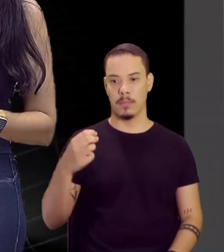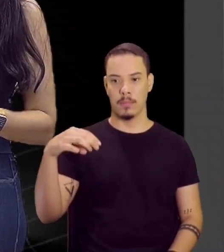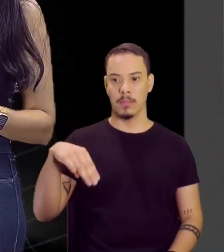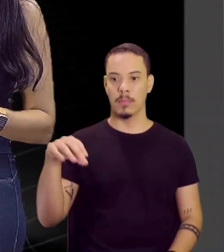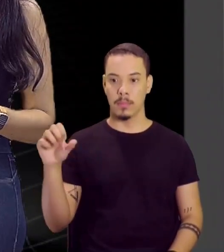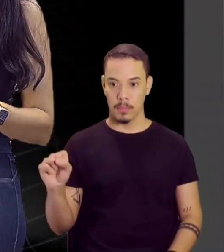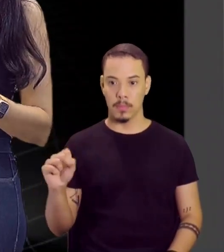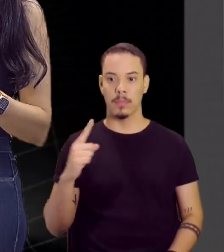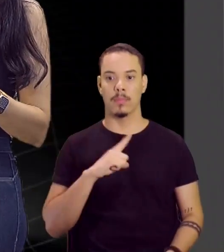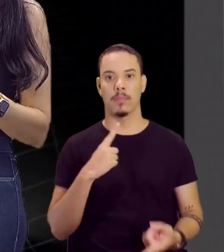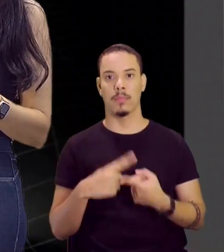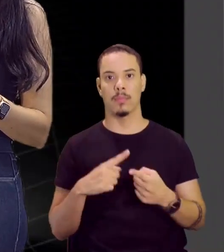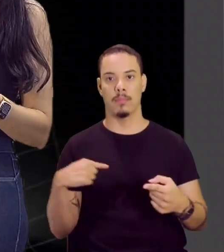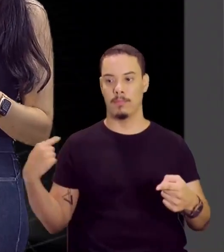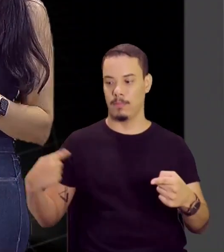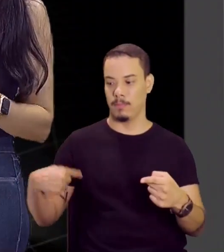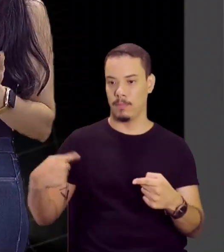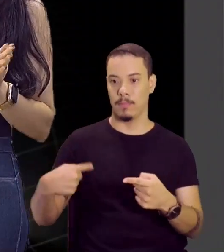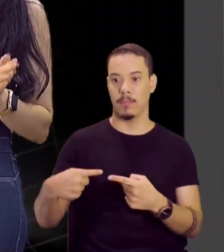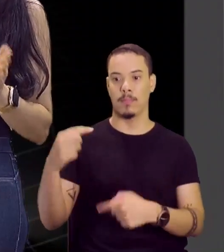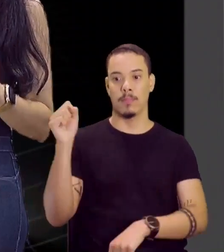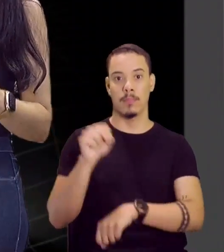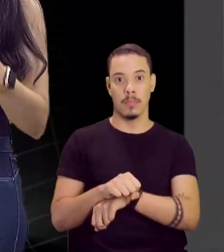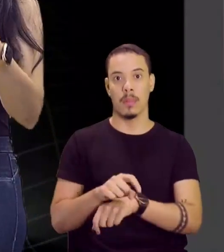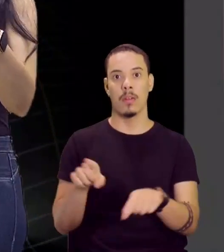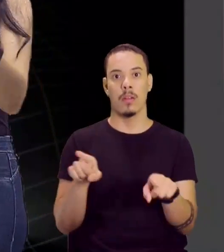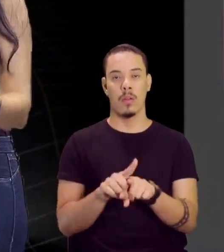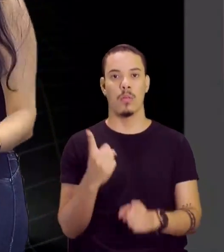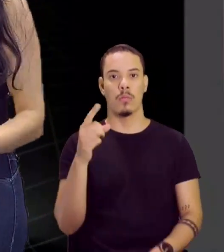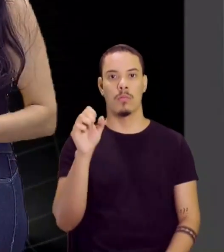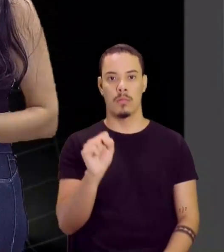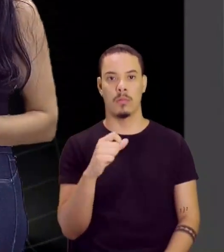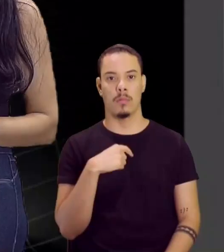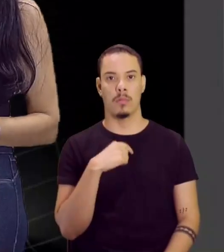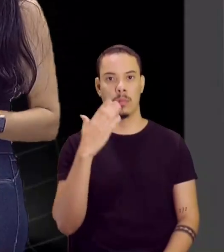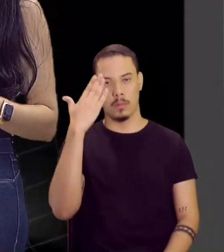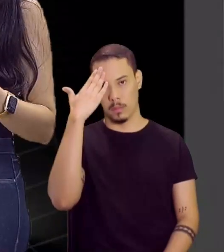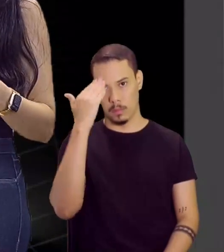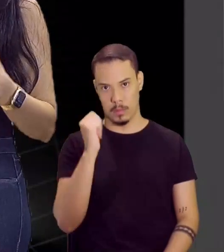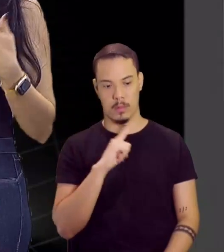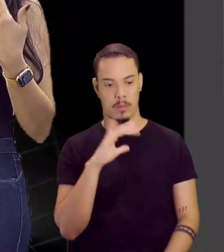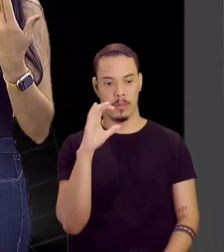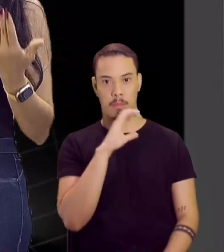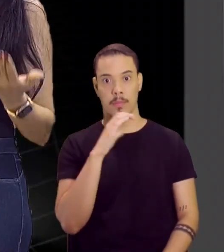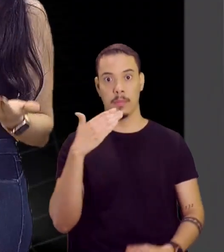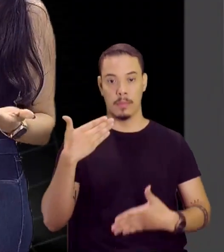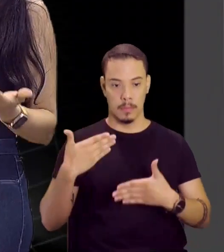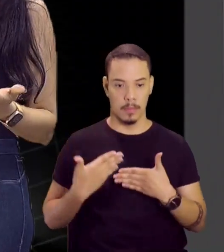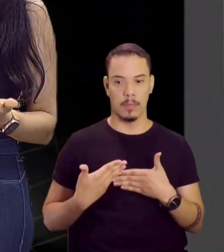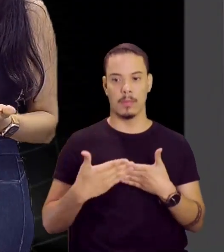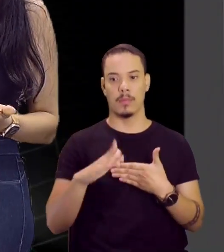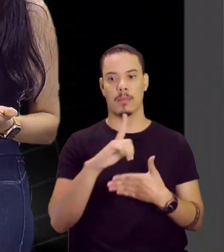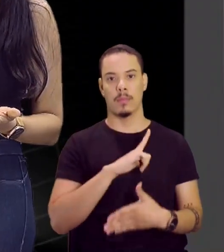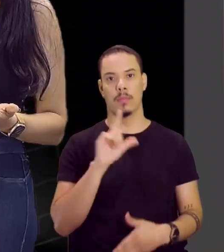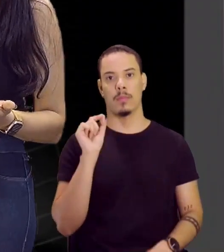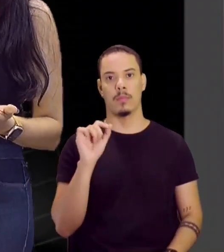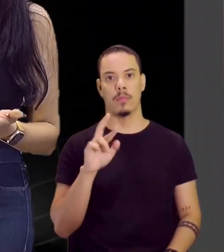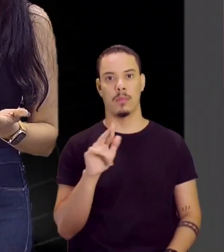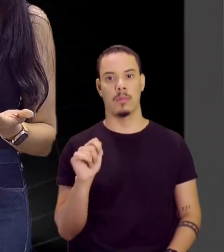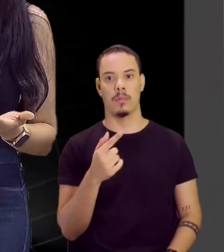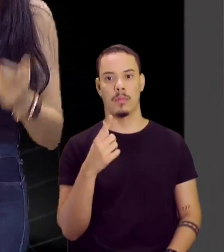que é uma velocidade constante, certo? Aí 1 segundo eu vou ficar com essa velocidade, a partir daí é que eu vou ter a